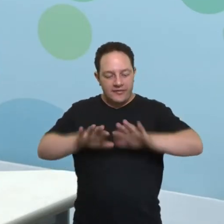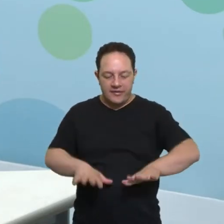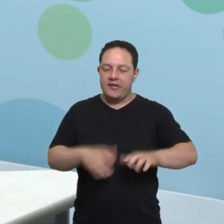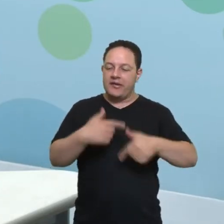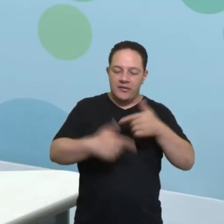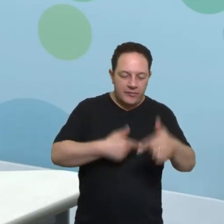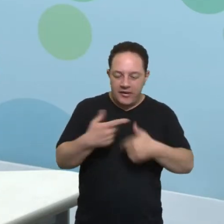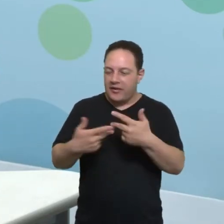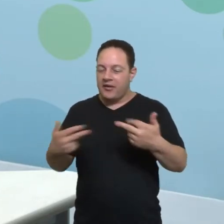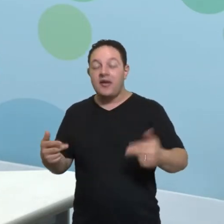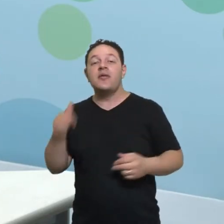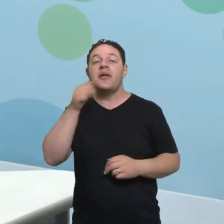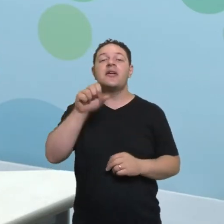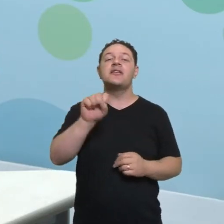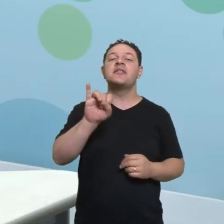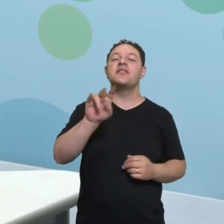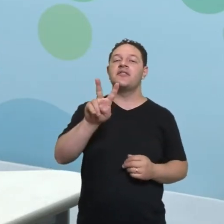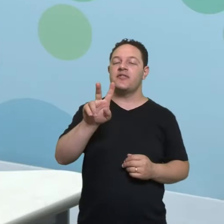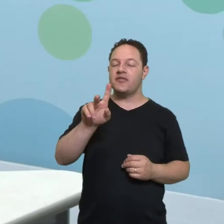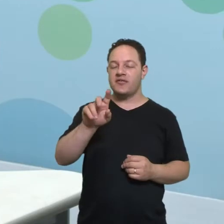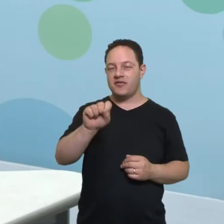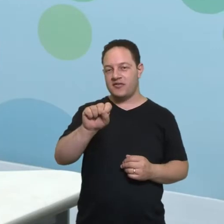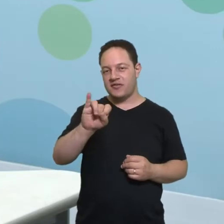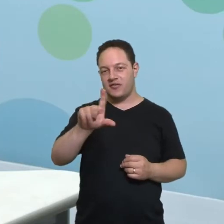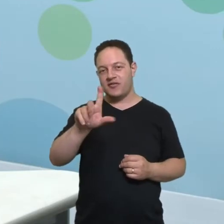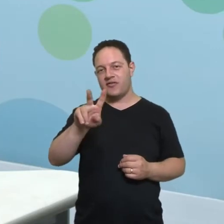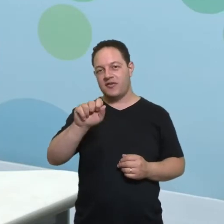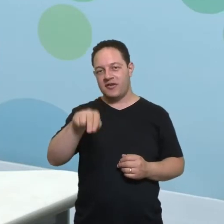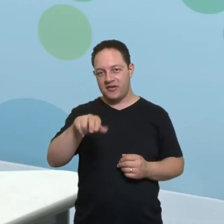início para fazer a Silvania comentou em